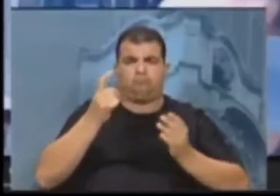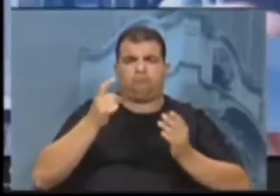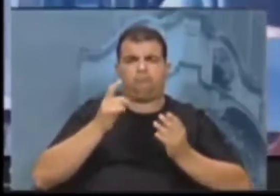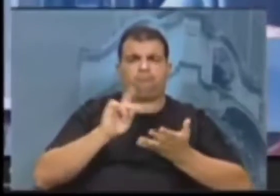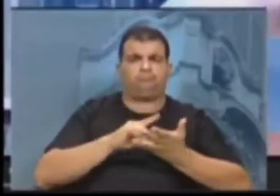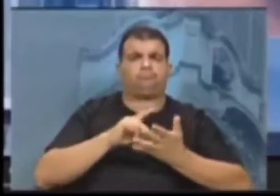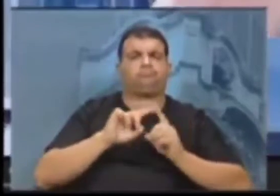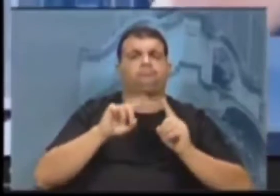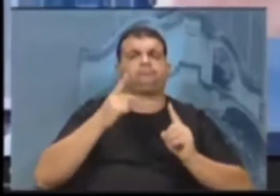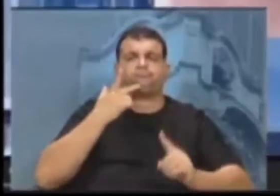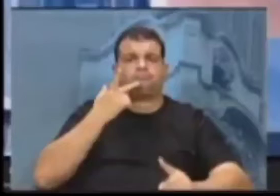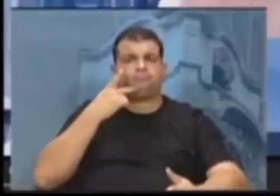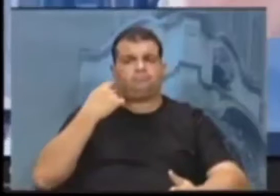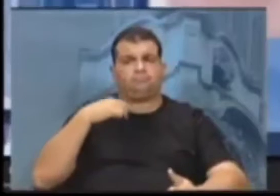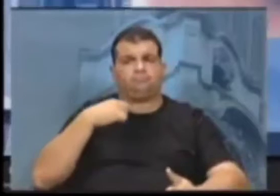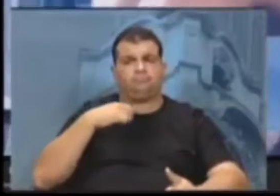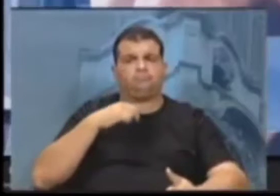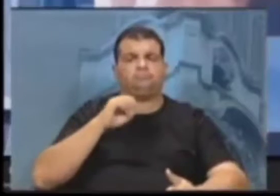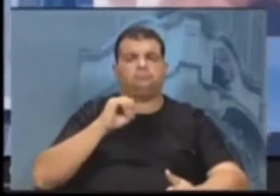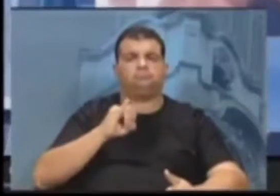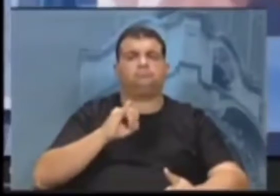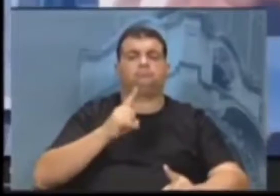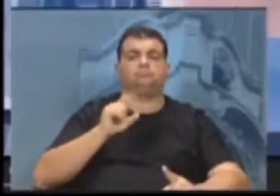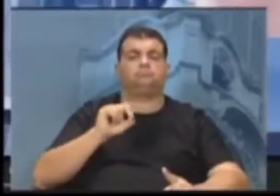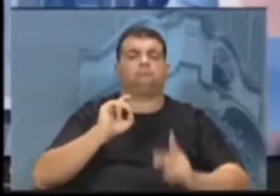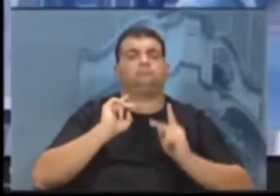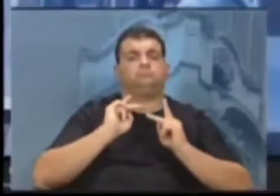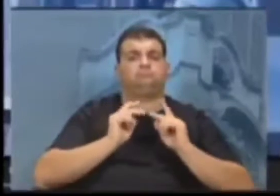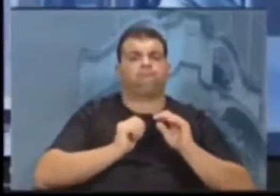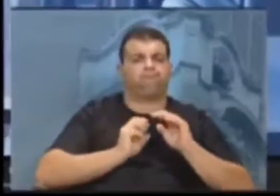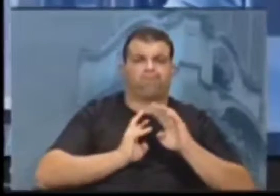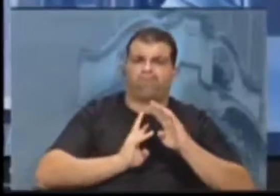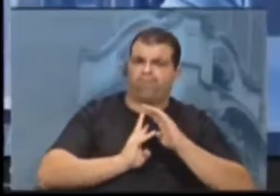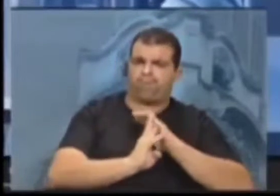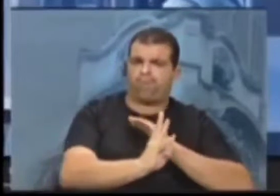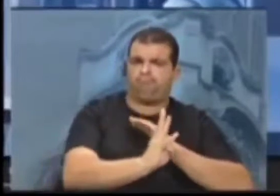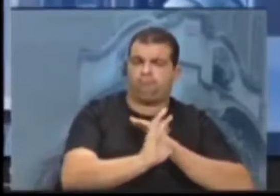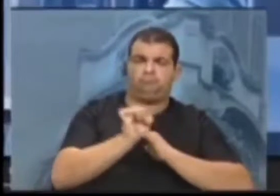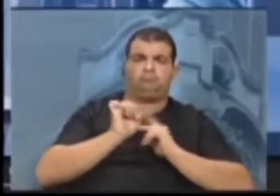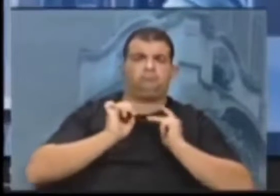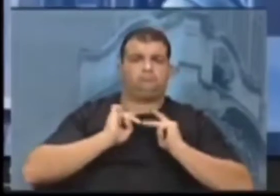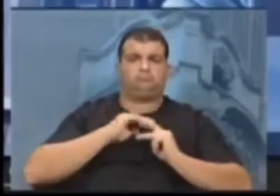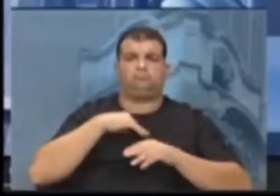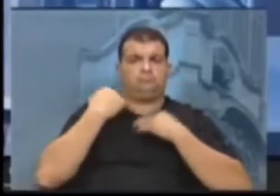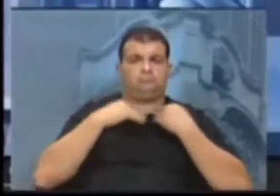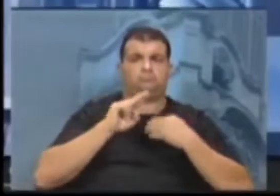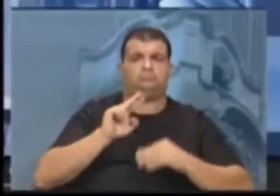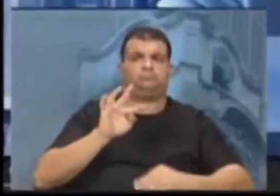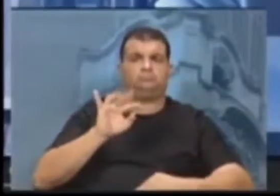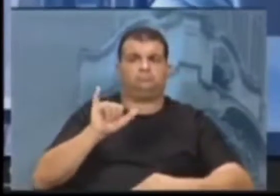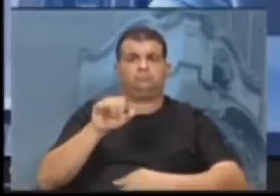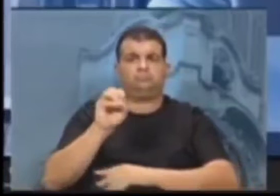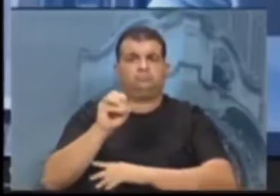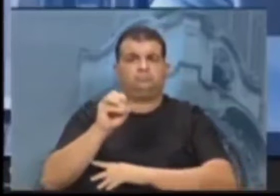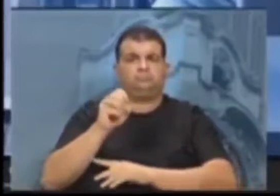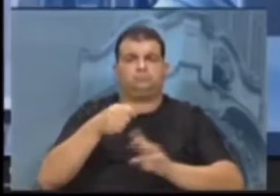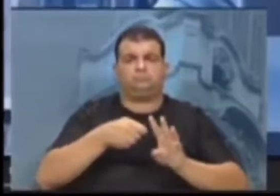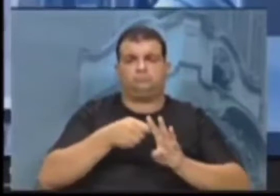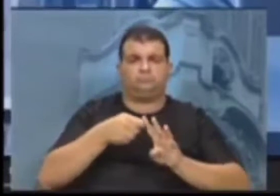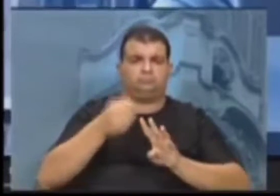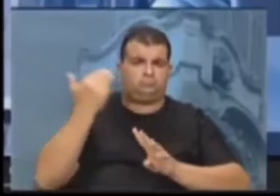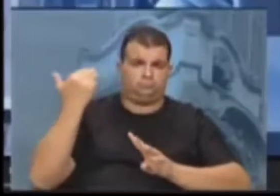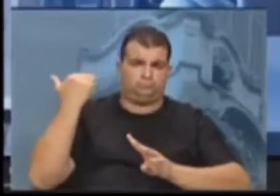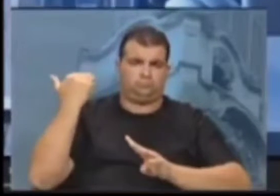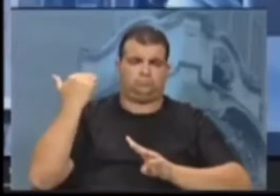é bom que se diga, a cada 10 pessoas que entraram, 8 pessoas morreram na UTI em Porto Alegre nos meses